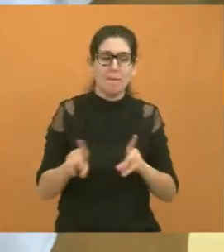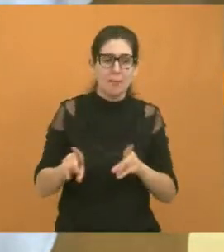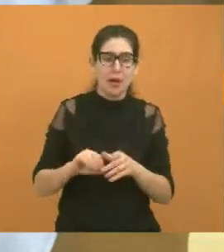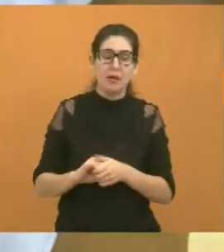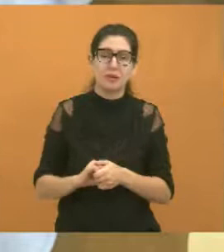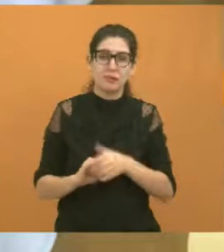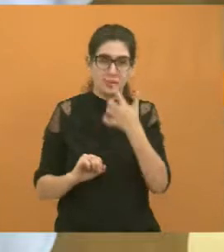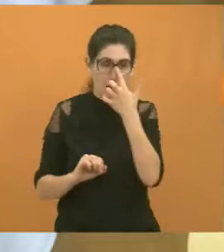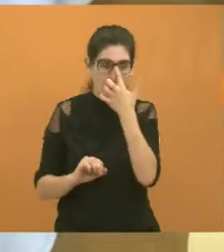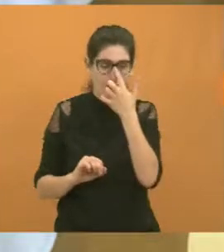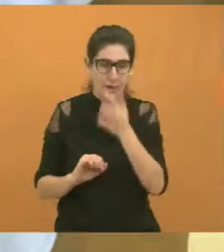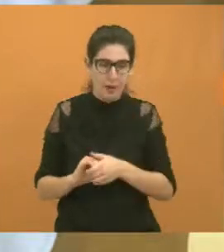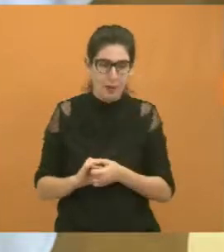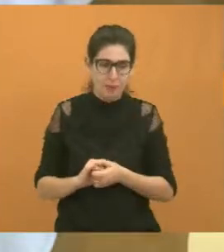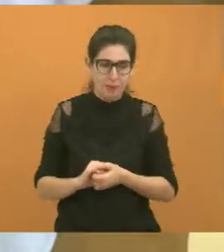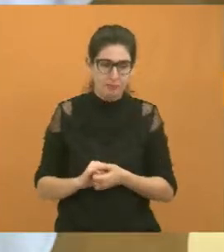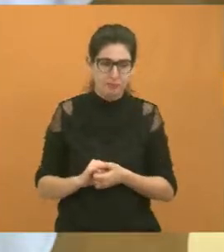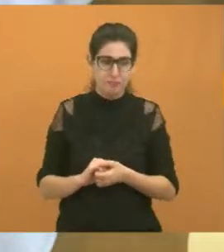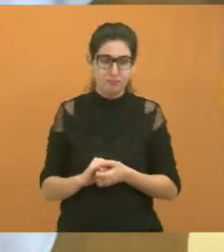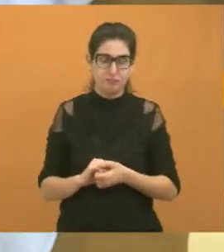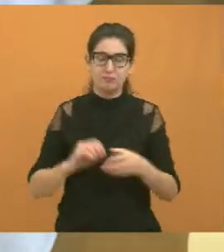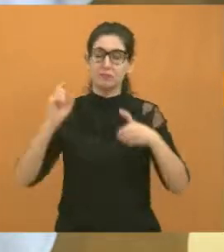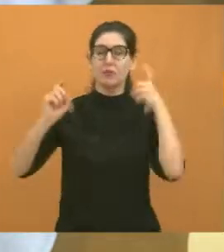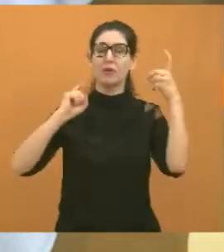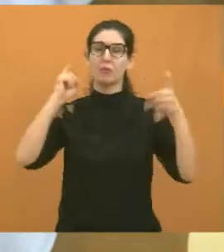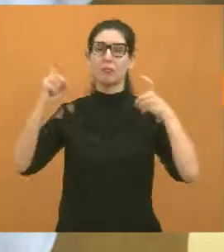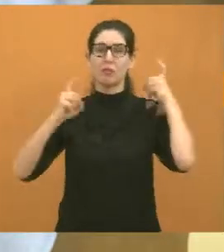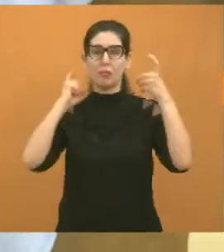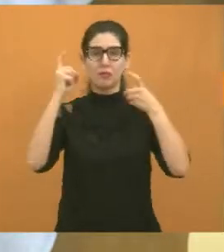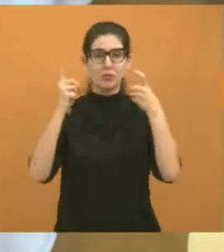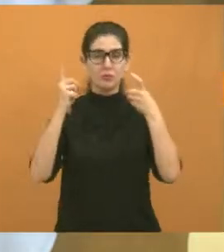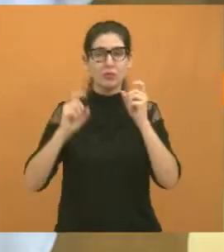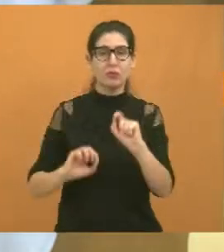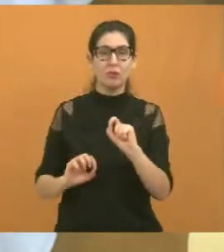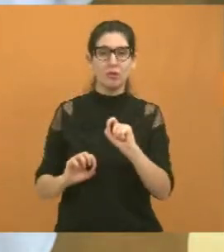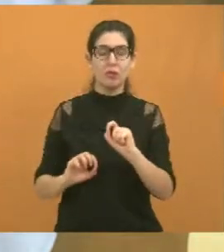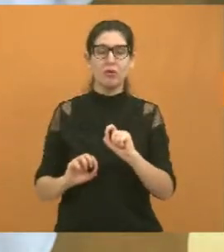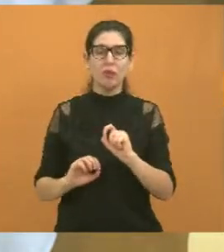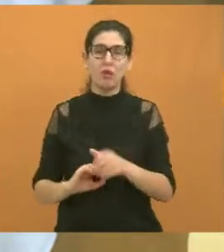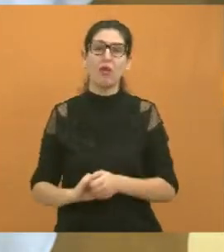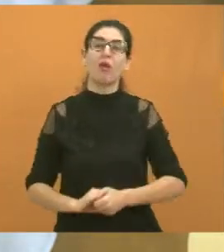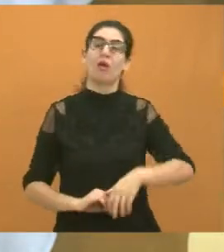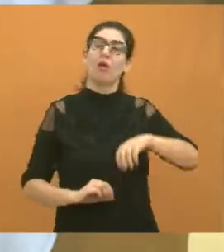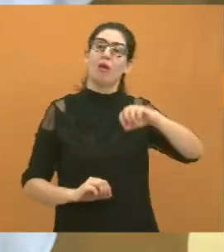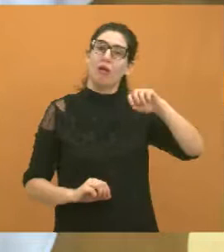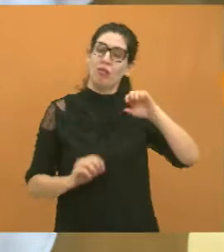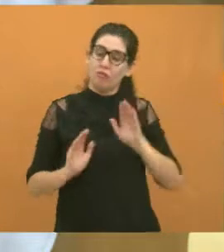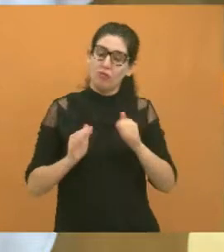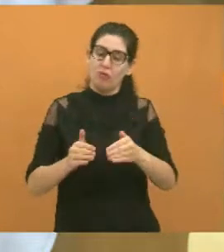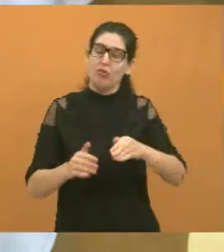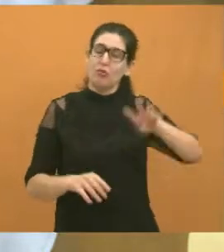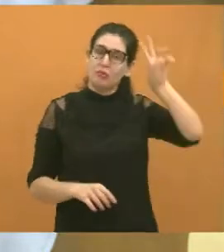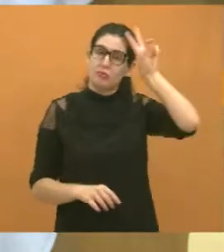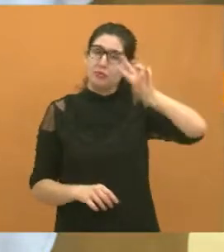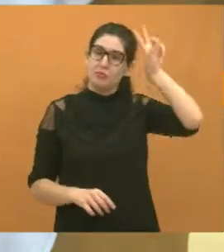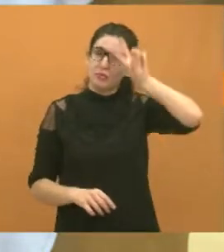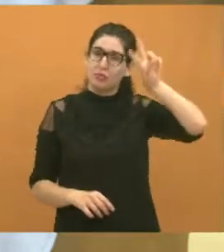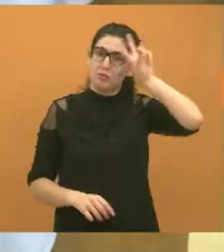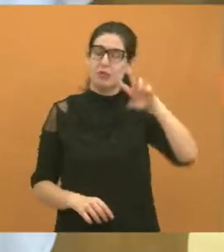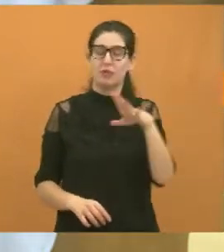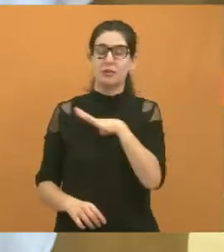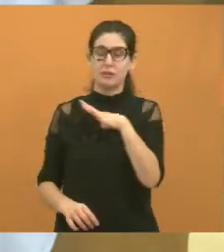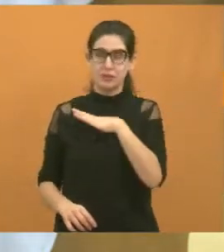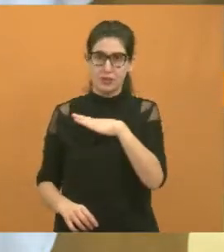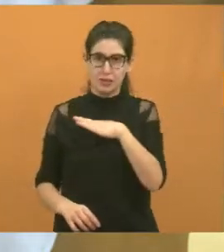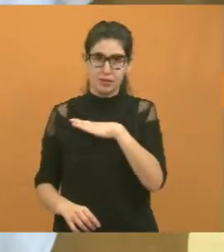em vista a grande preocupação em manter viva a história da nossa